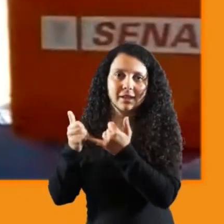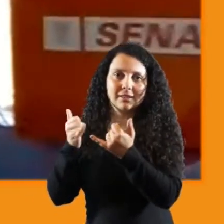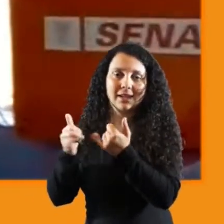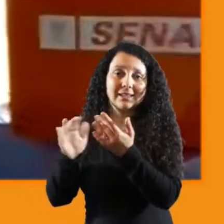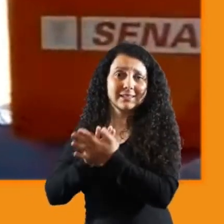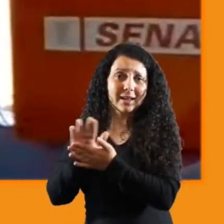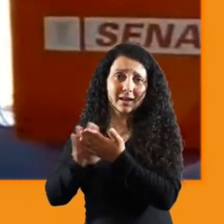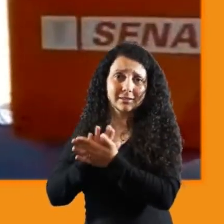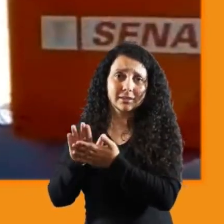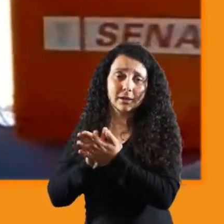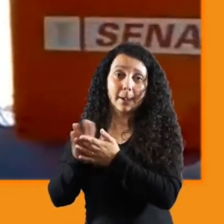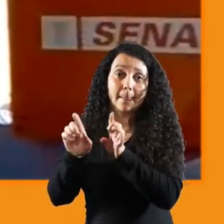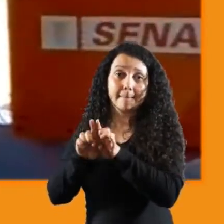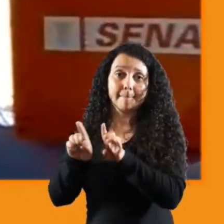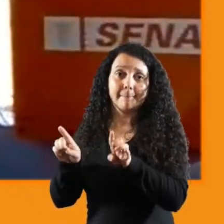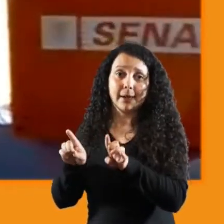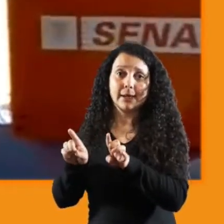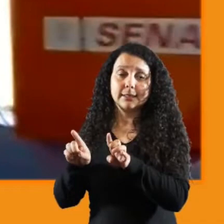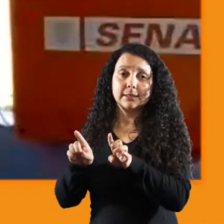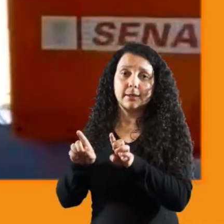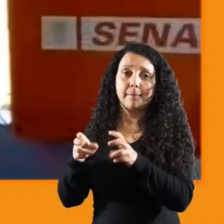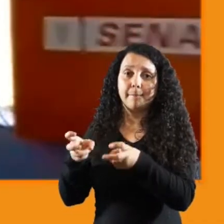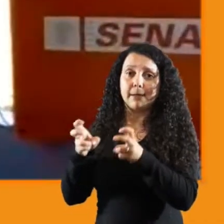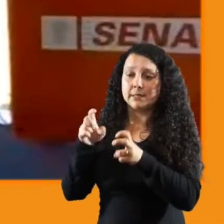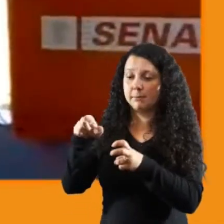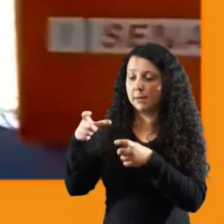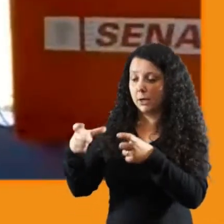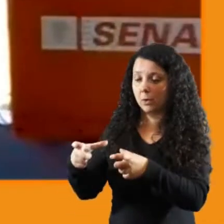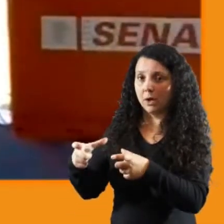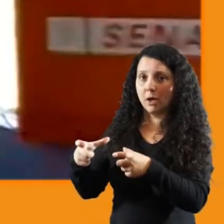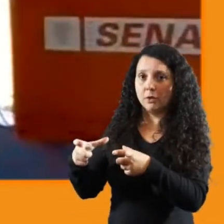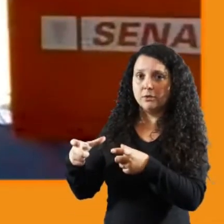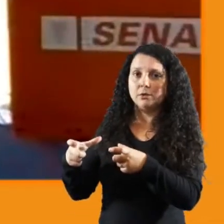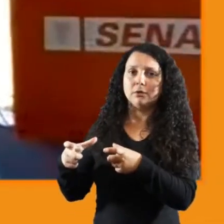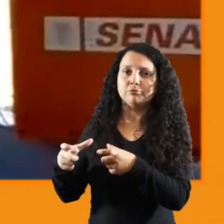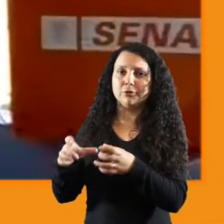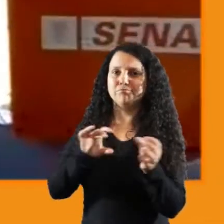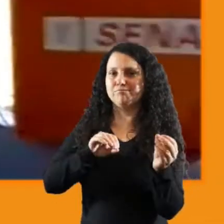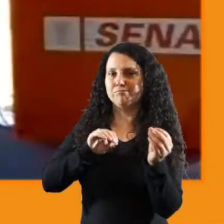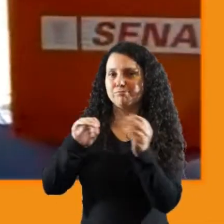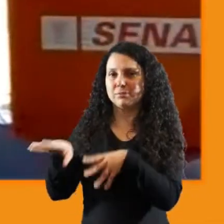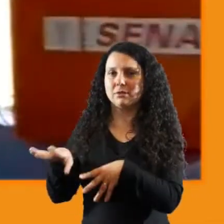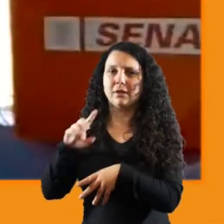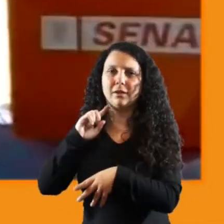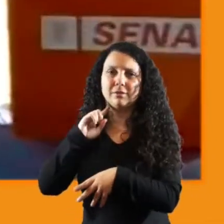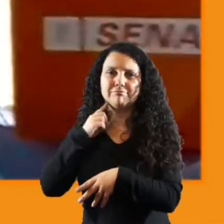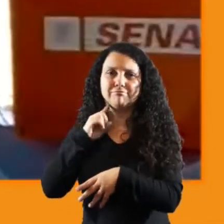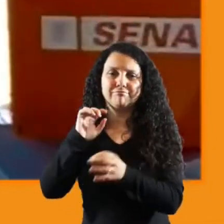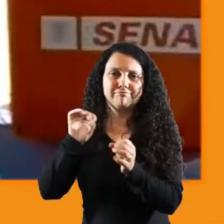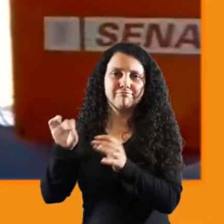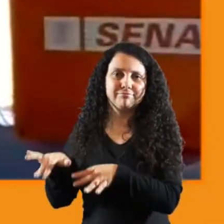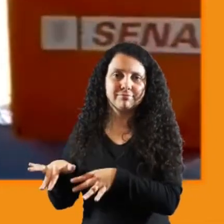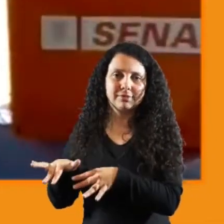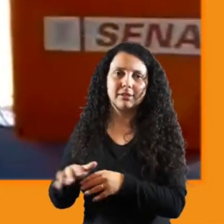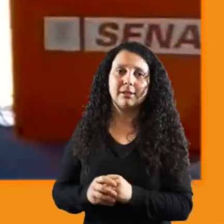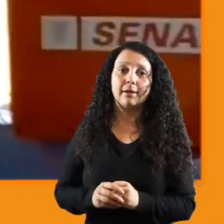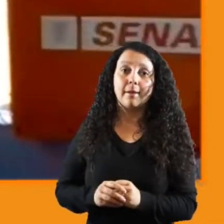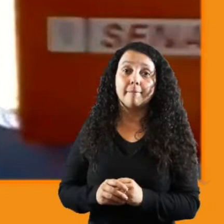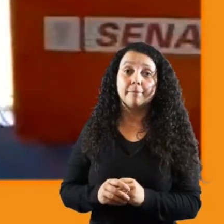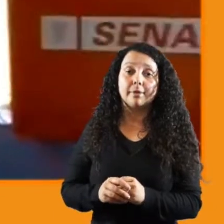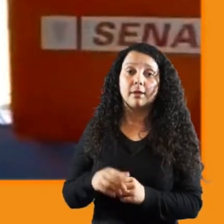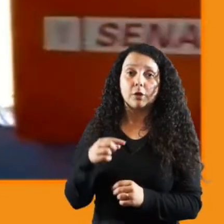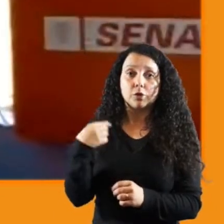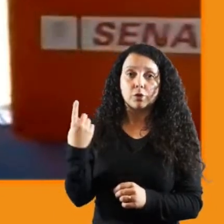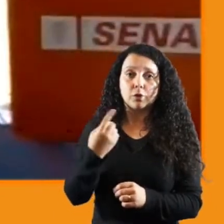você chega aí nas suas férias e vê aquele local abandonado, que foi roubado, algo do tipo, né? Então a nossa ideia